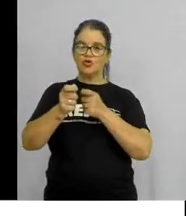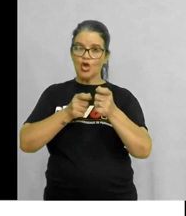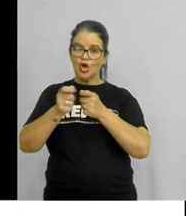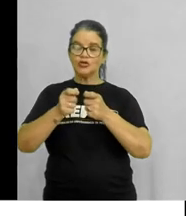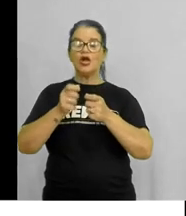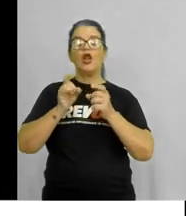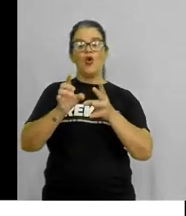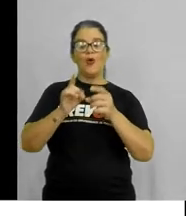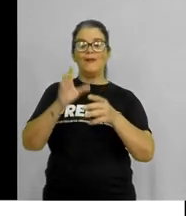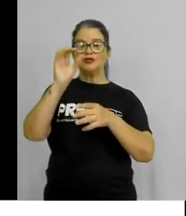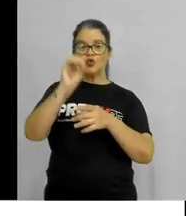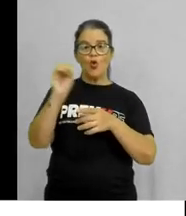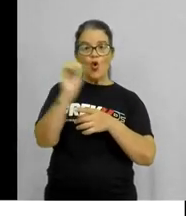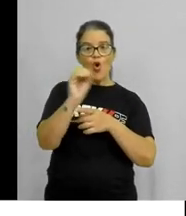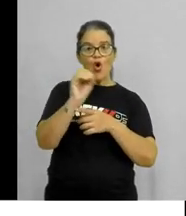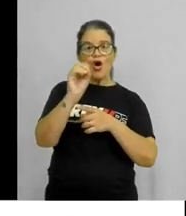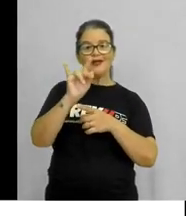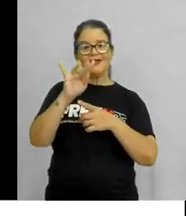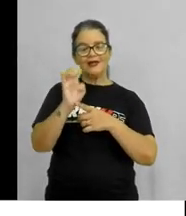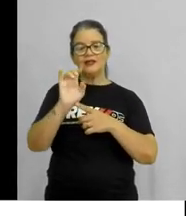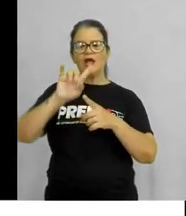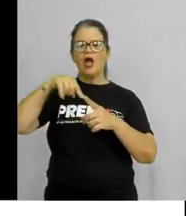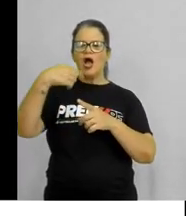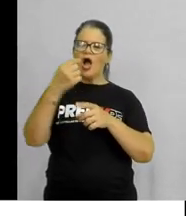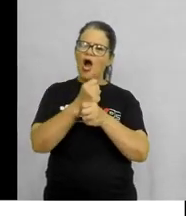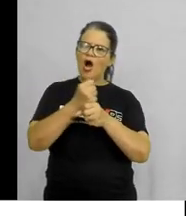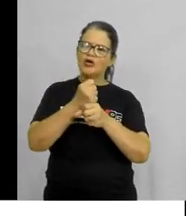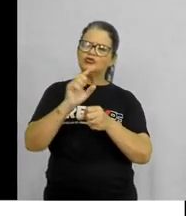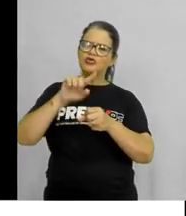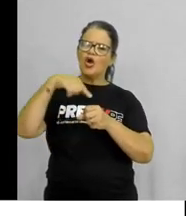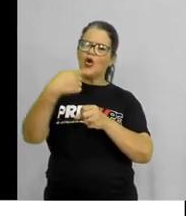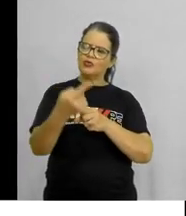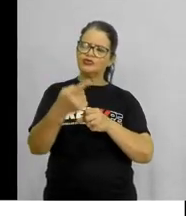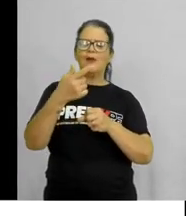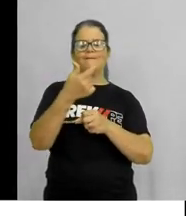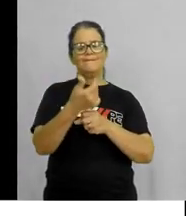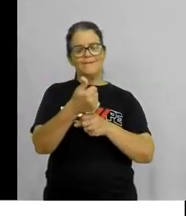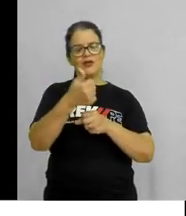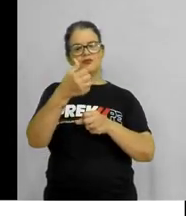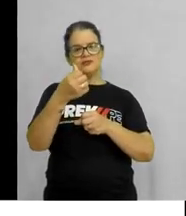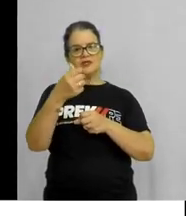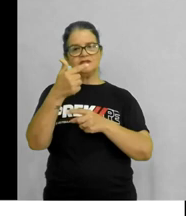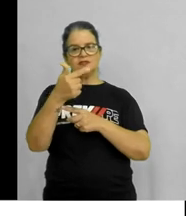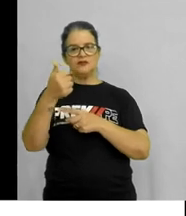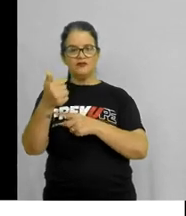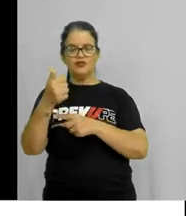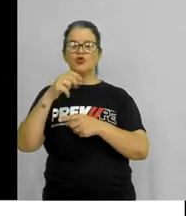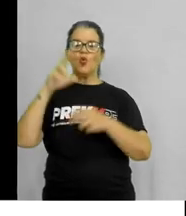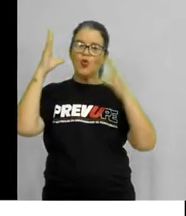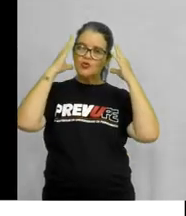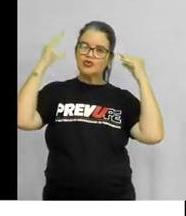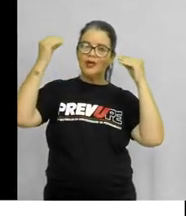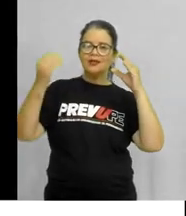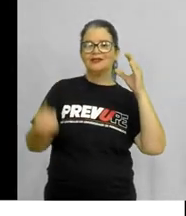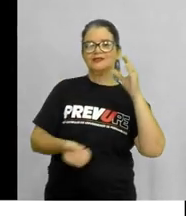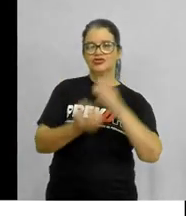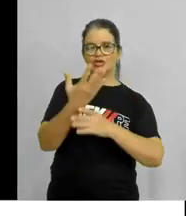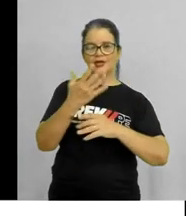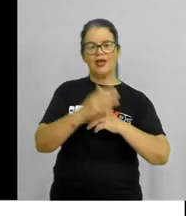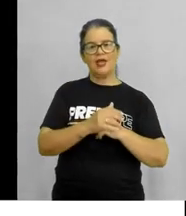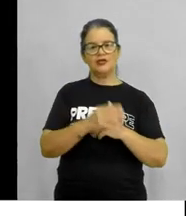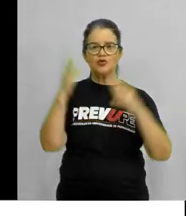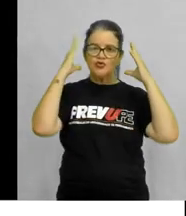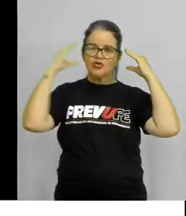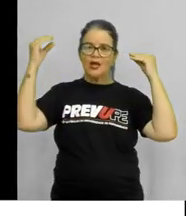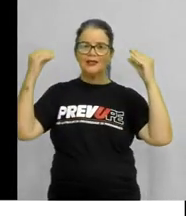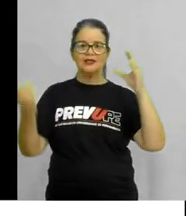o Oriente e alguns anos depois em 1621 os holandes criaram os